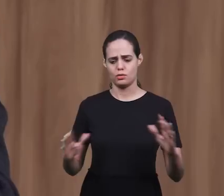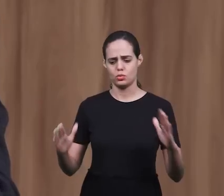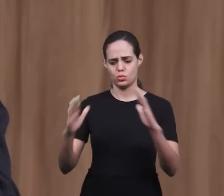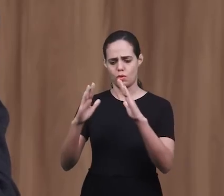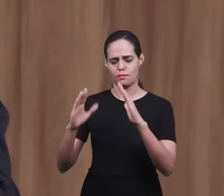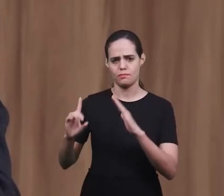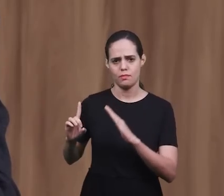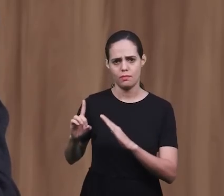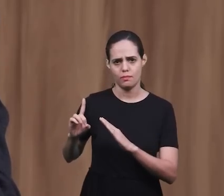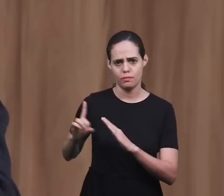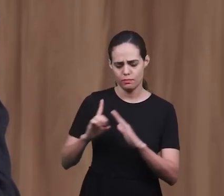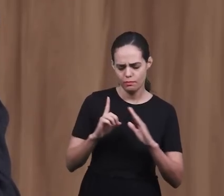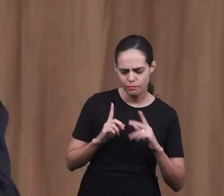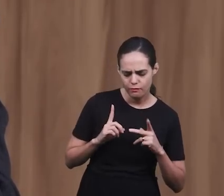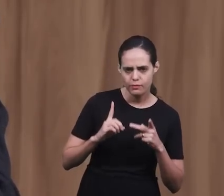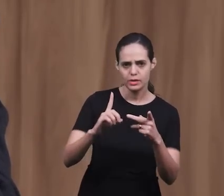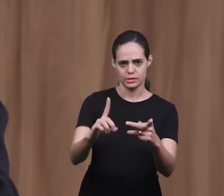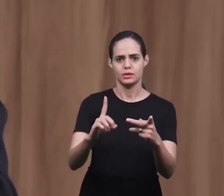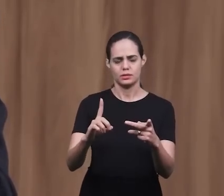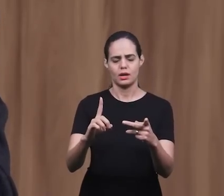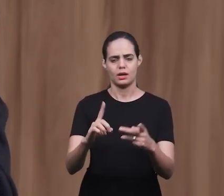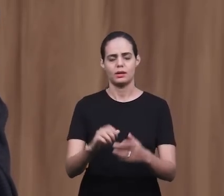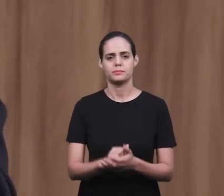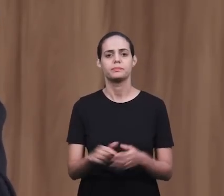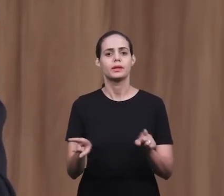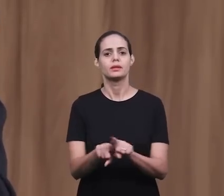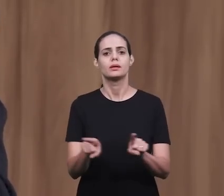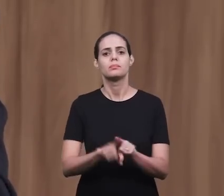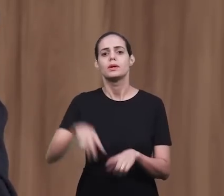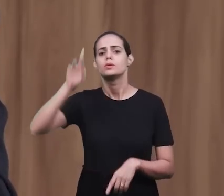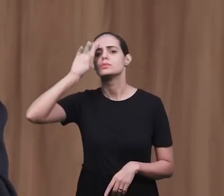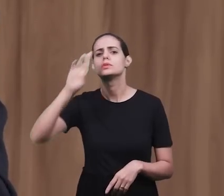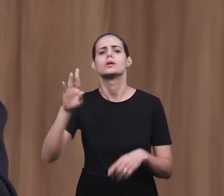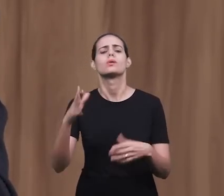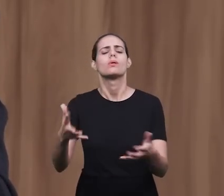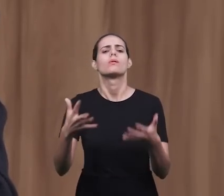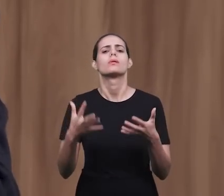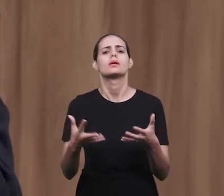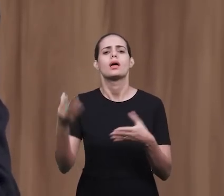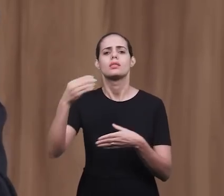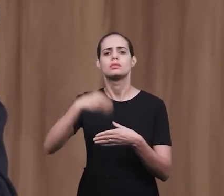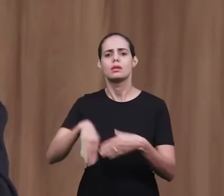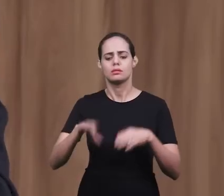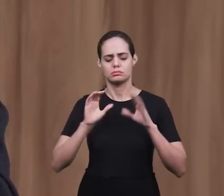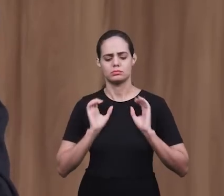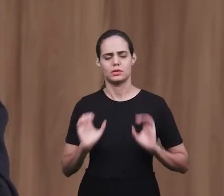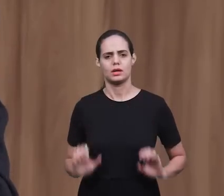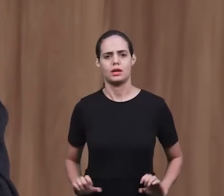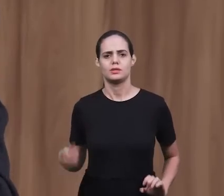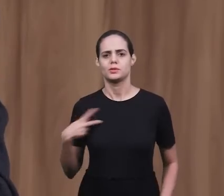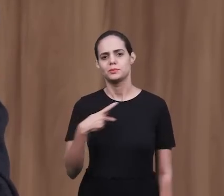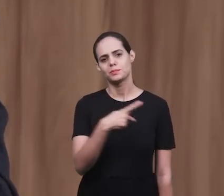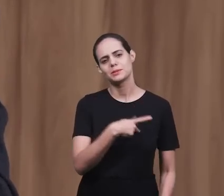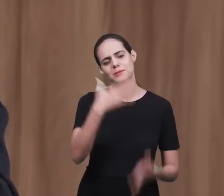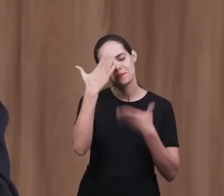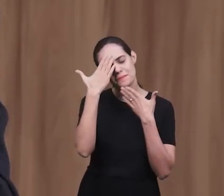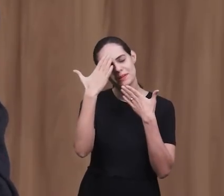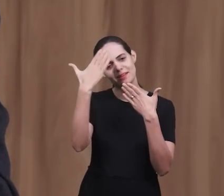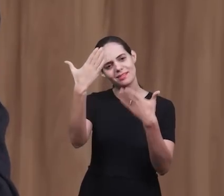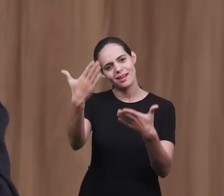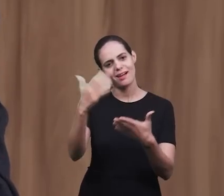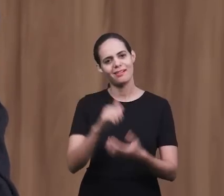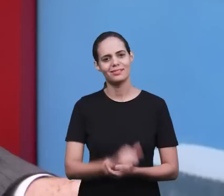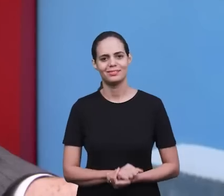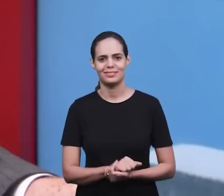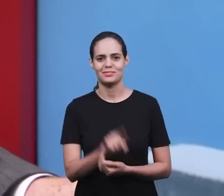o que é que o Senhor tem com relação a isso no sentido ético na vida do pastor. Muito obrigado pela sua participação, pastor Fernando, a paz